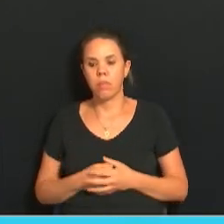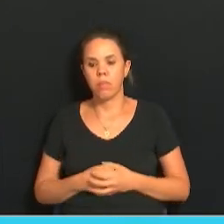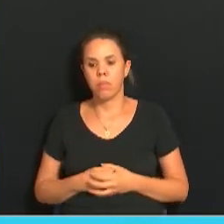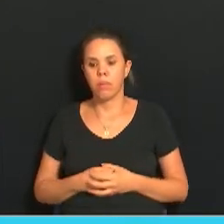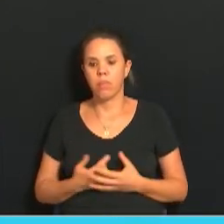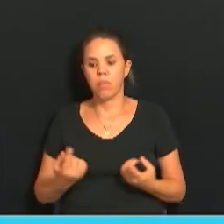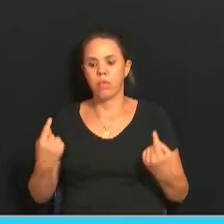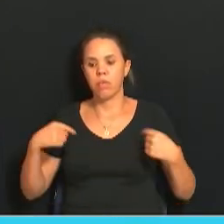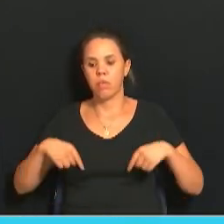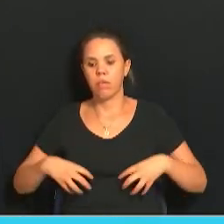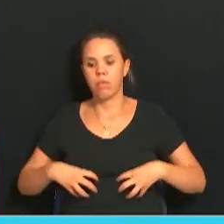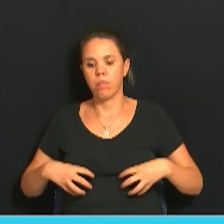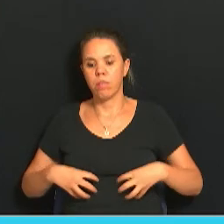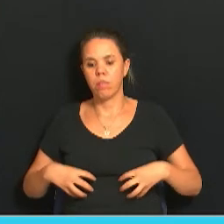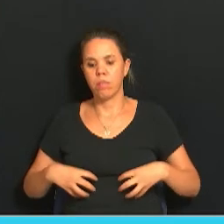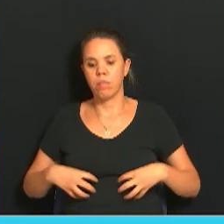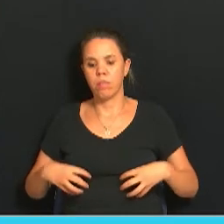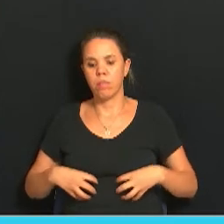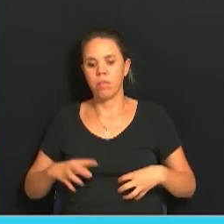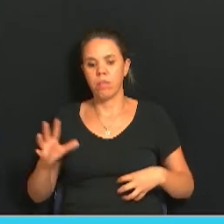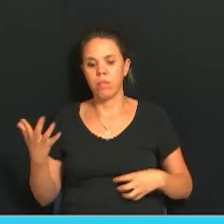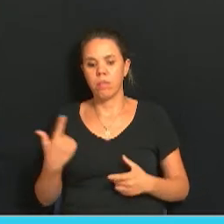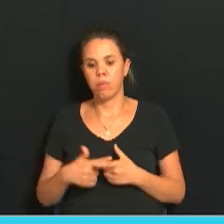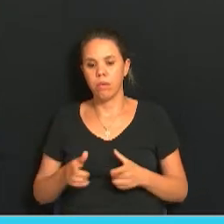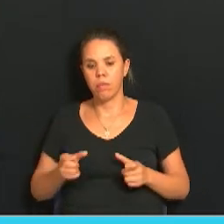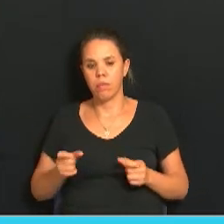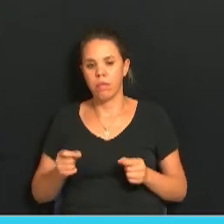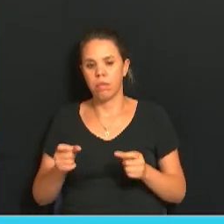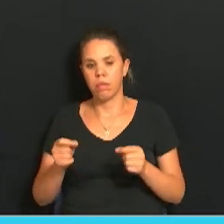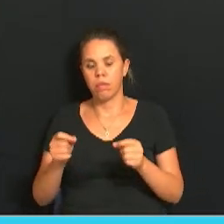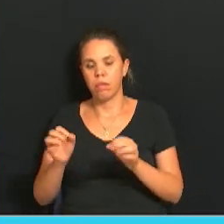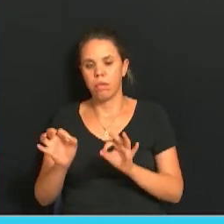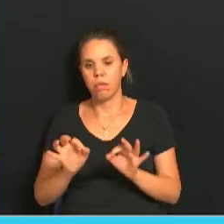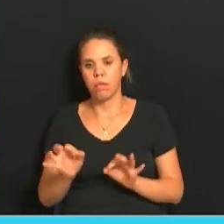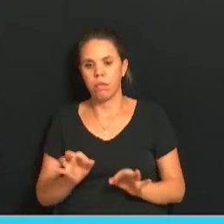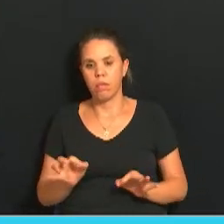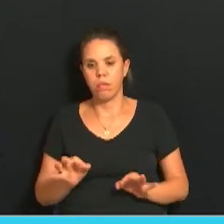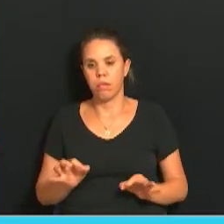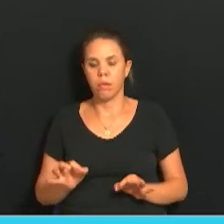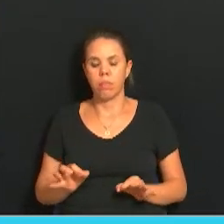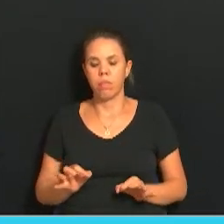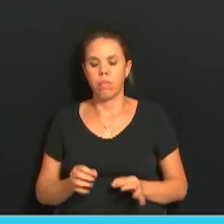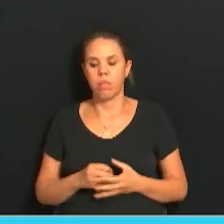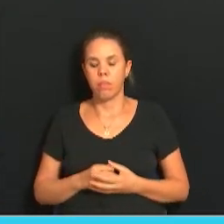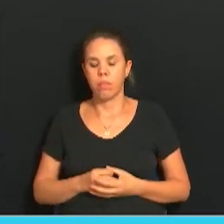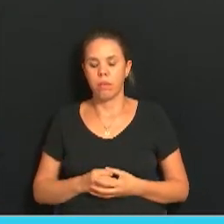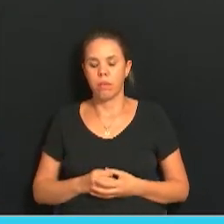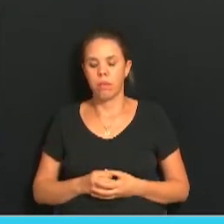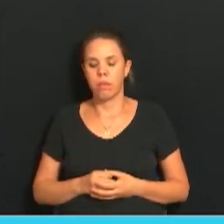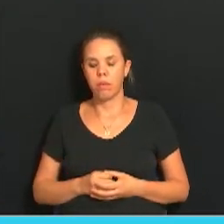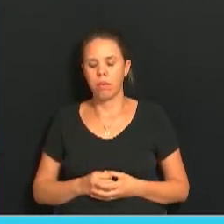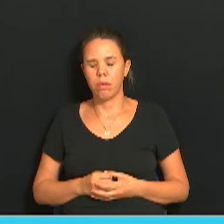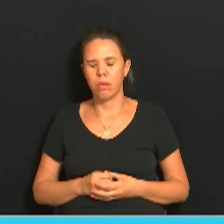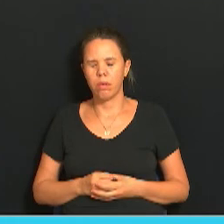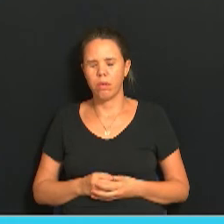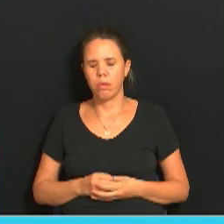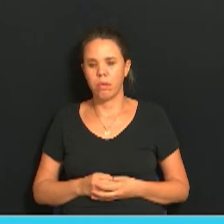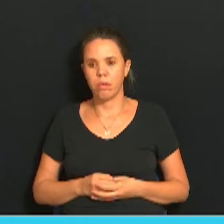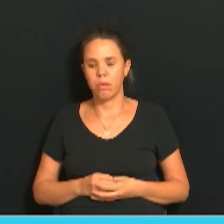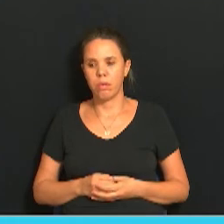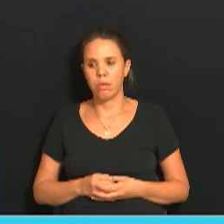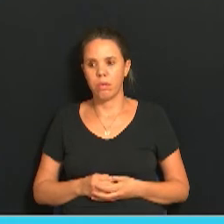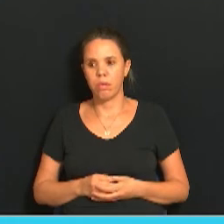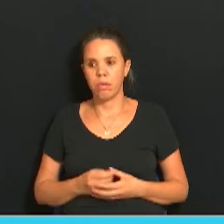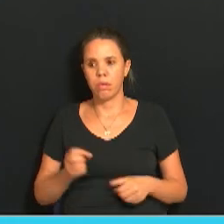organismo que favorece a ocorrência de câncer pela produção de agentes pró-inflamatórios metabólicos, tá? A inflamação